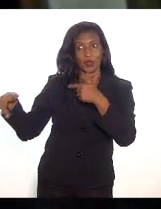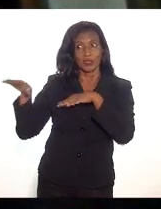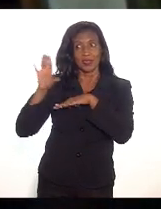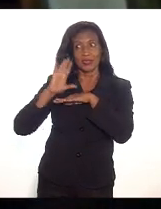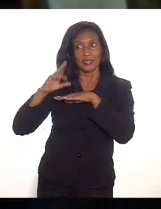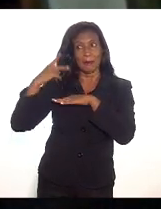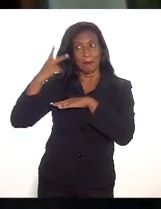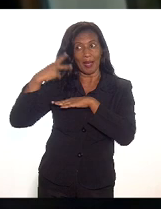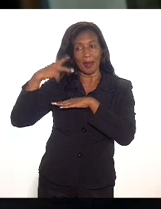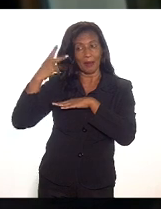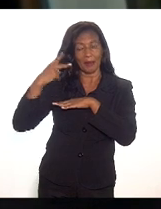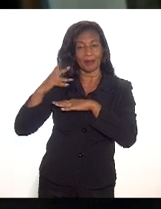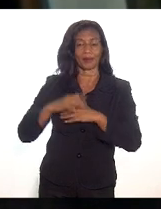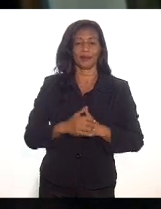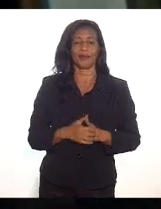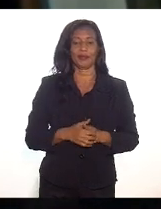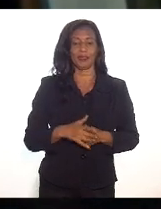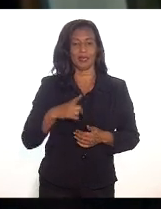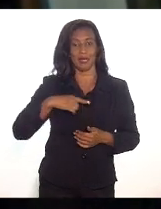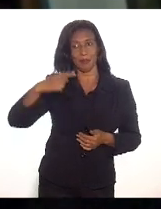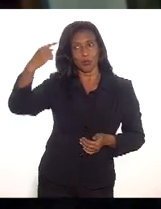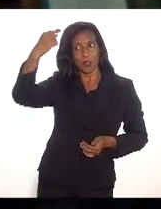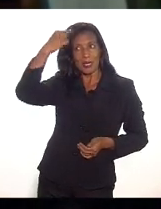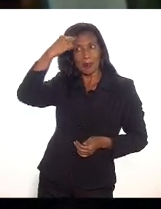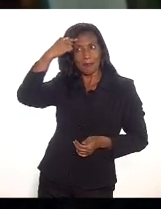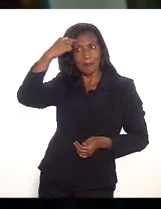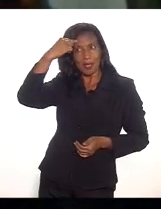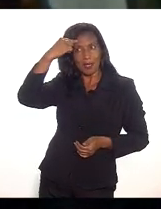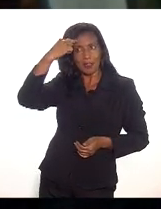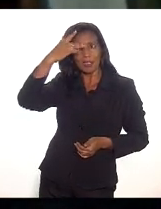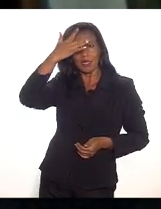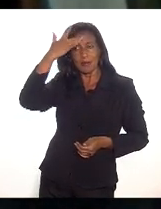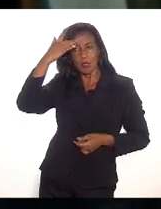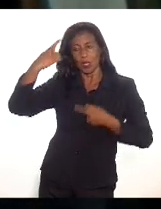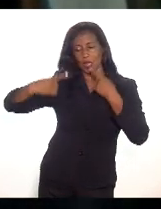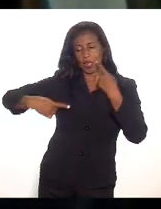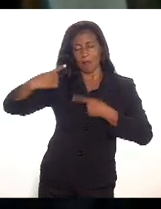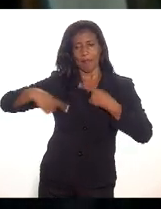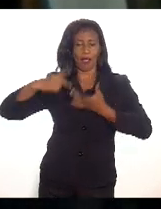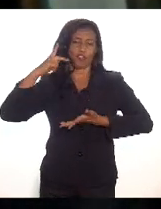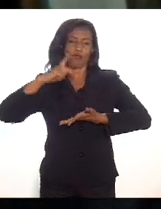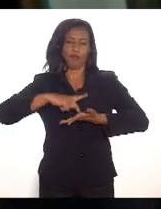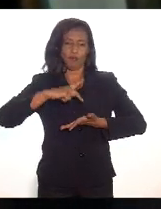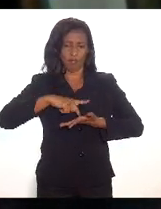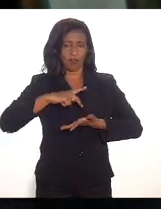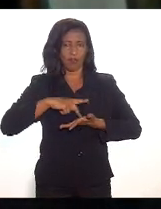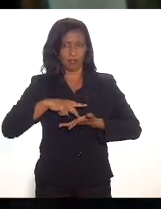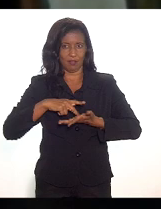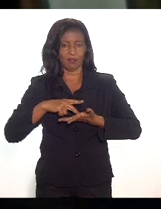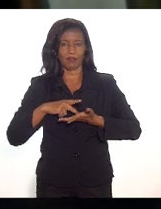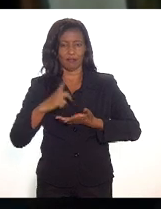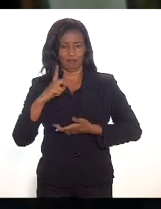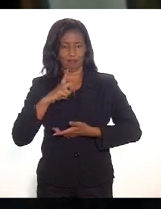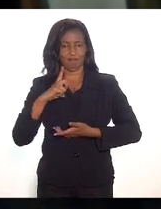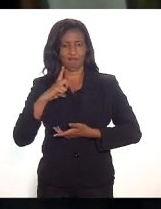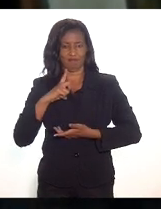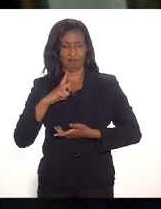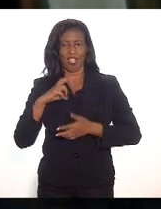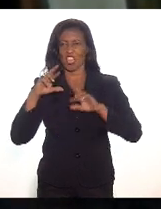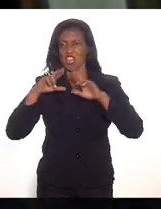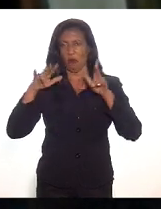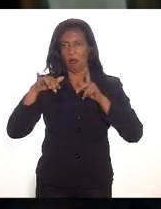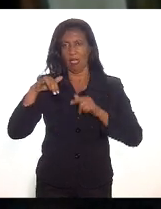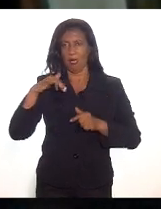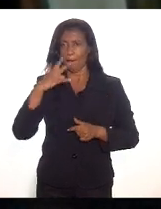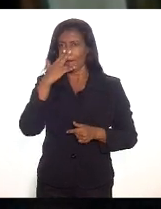Tem gente que pensa. Tem gente que contribui para o debate verdadeiro. E aqui ninguém é vaquinha de presépio.